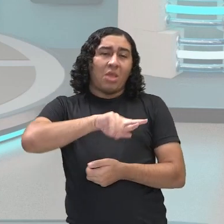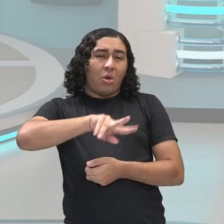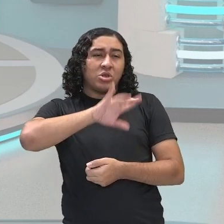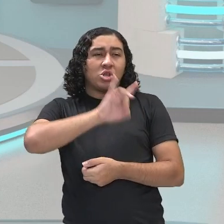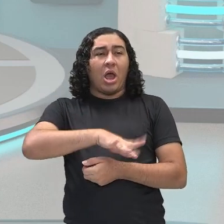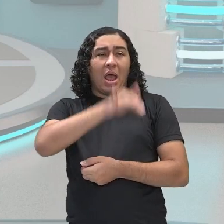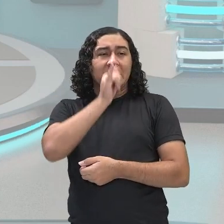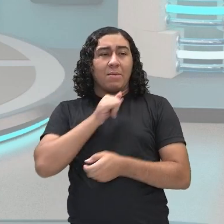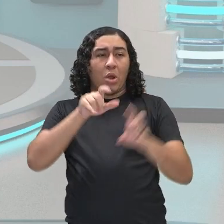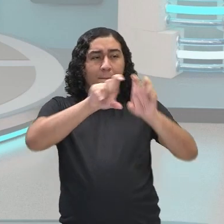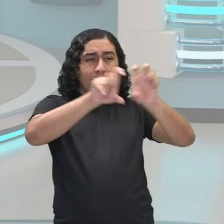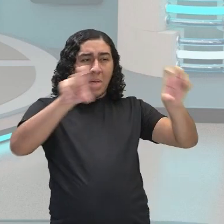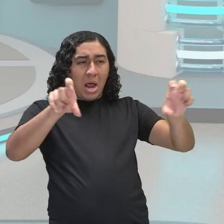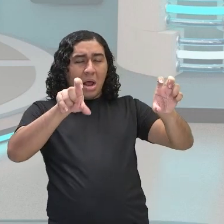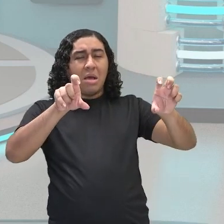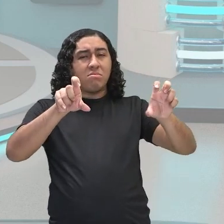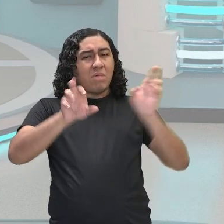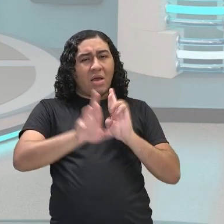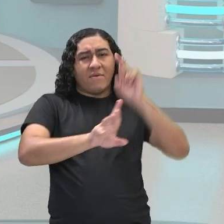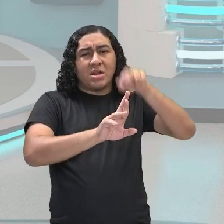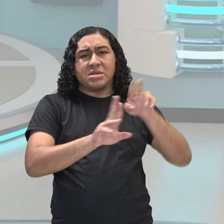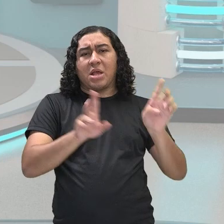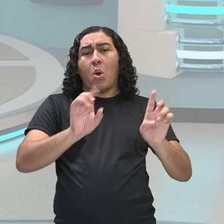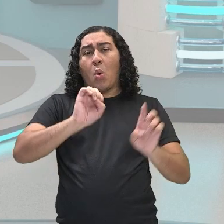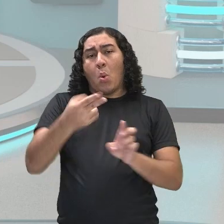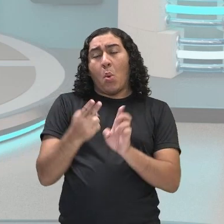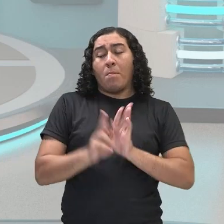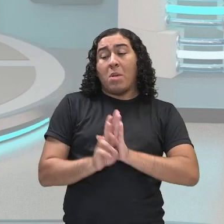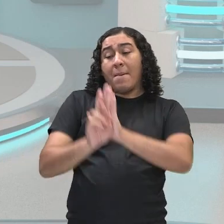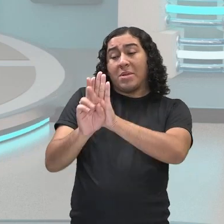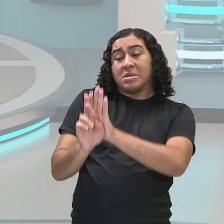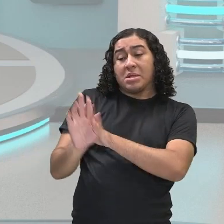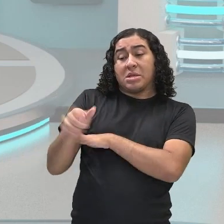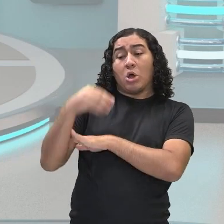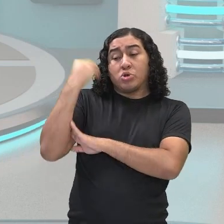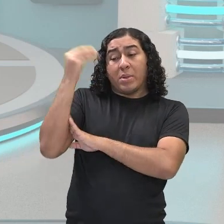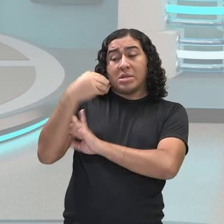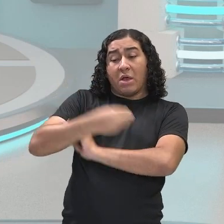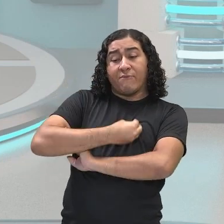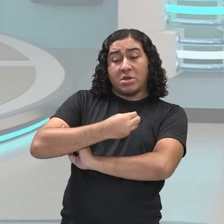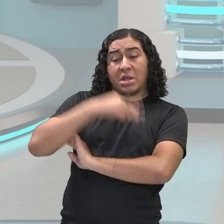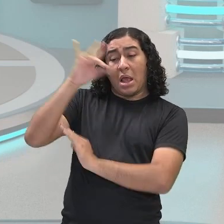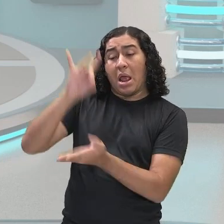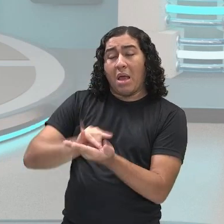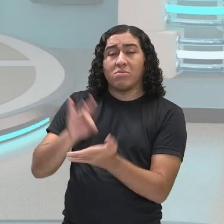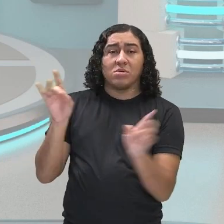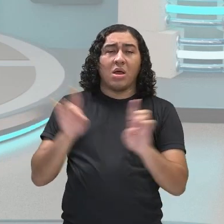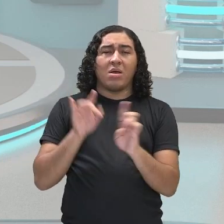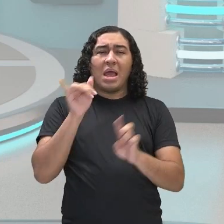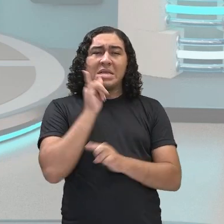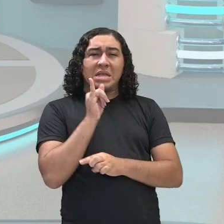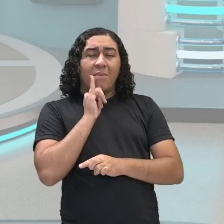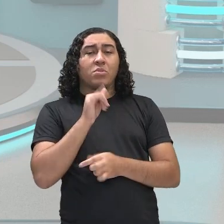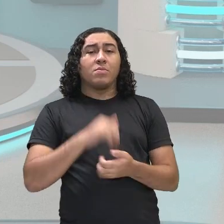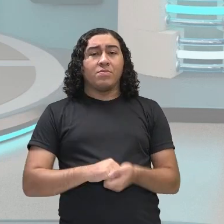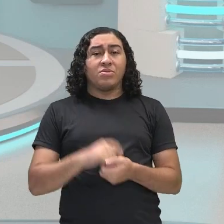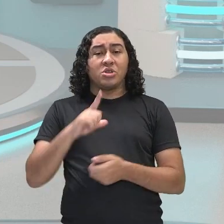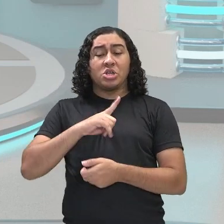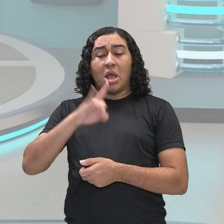referência, não é só uma representação do real, né? Como a gente viu, por exemplo, no impressionismo, que os